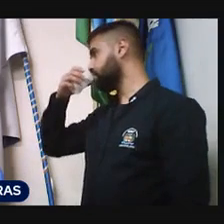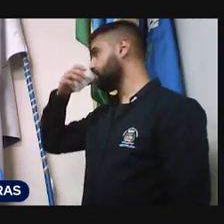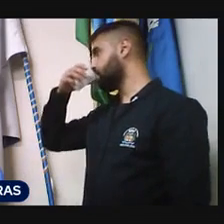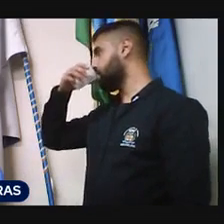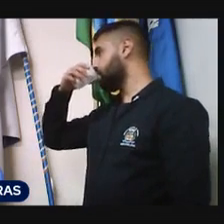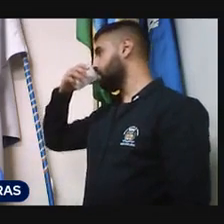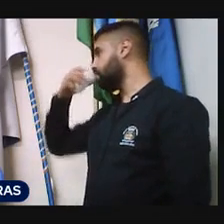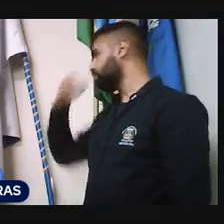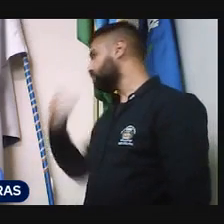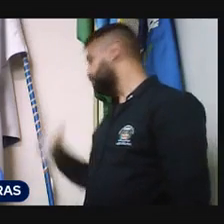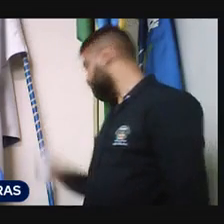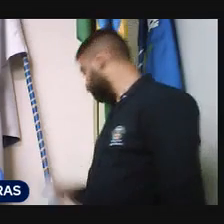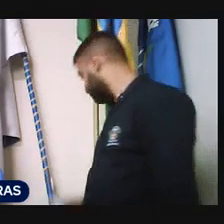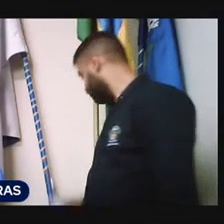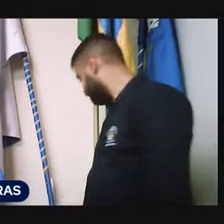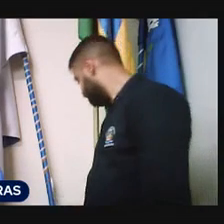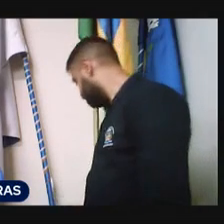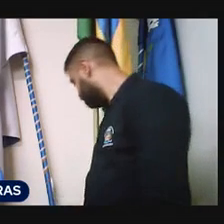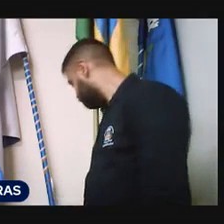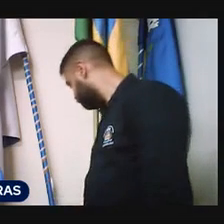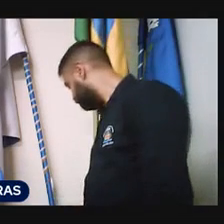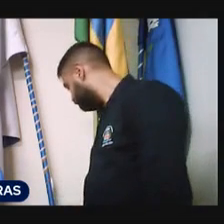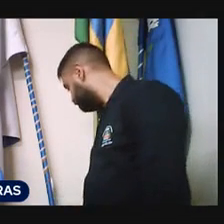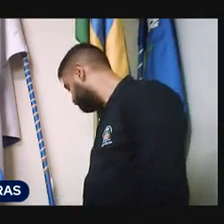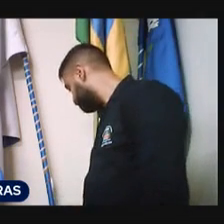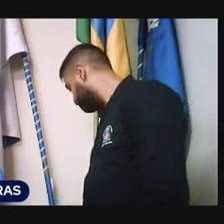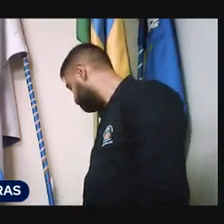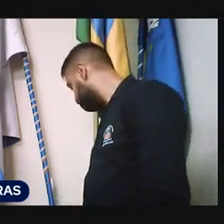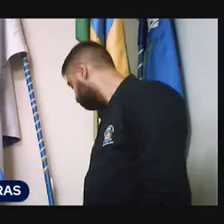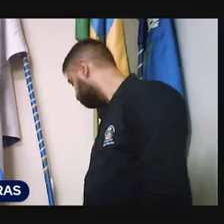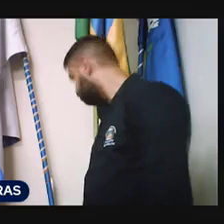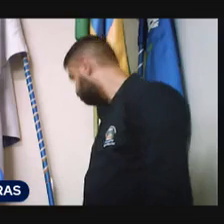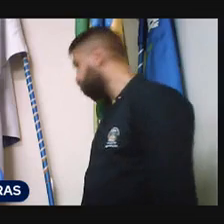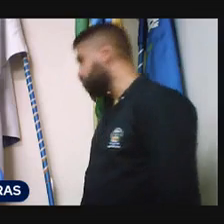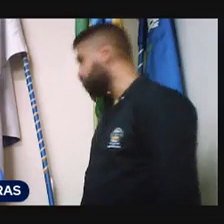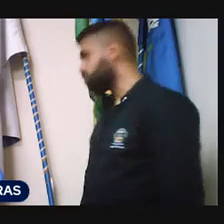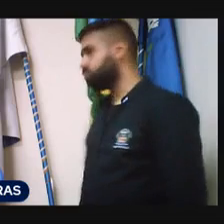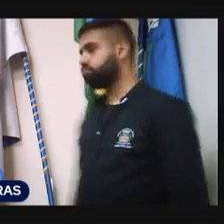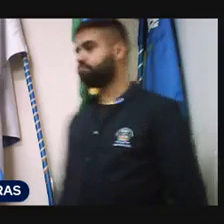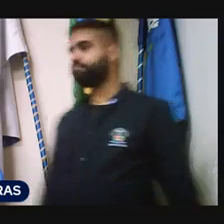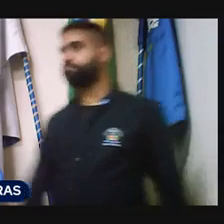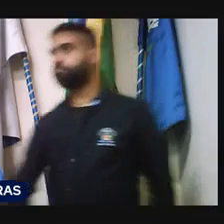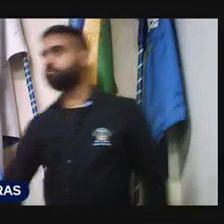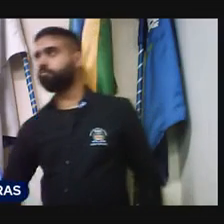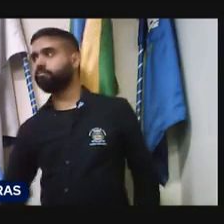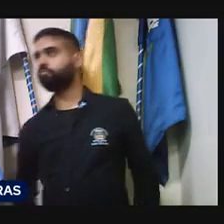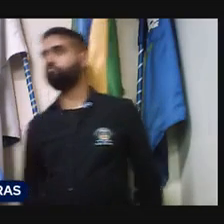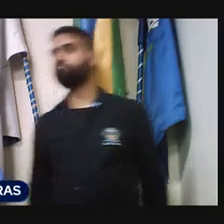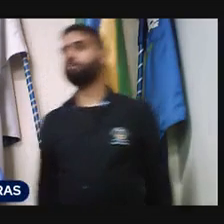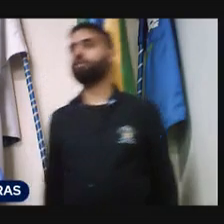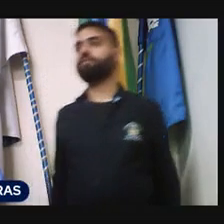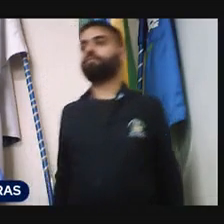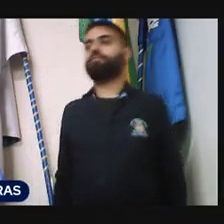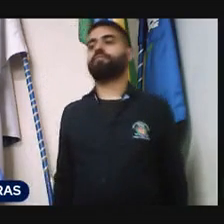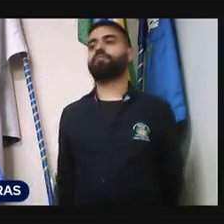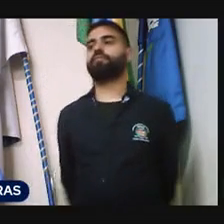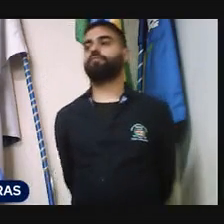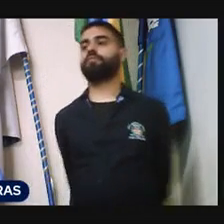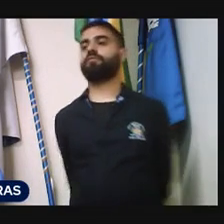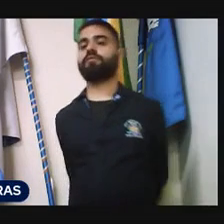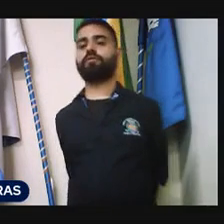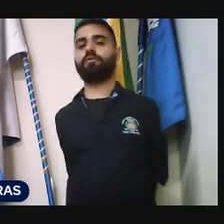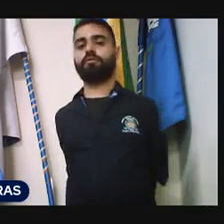Oi boa noite presidente' boa noite mesa novos vereadores os aqui presente que nos assiste pela internet